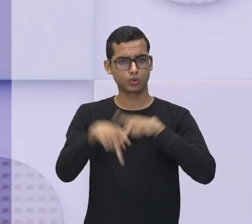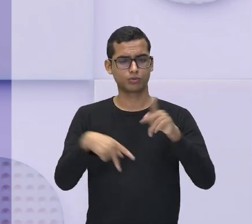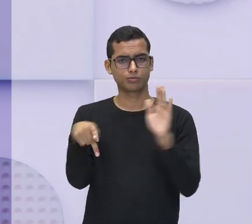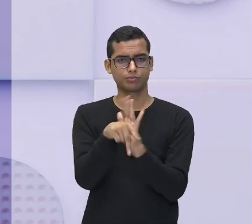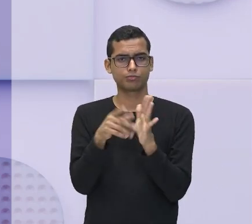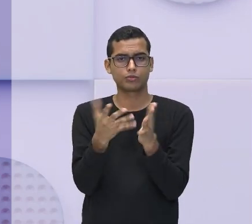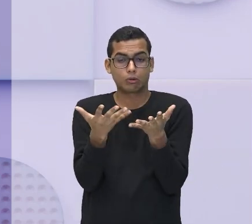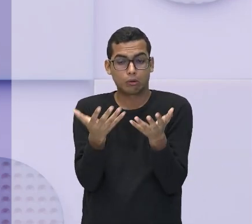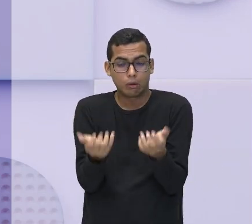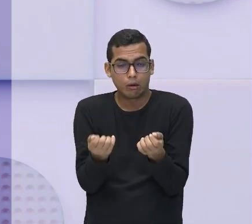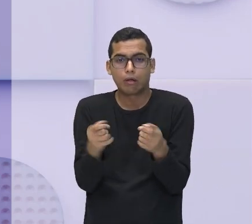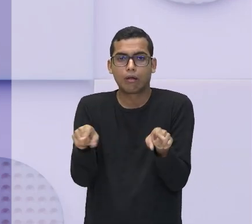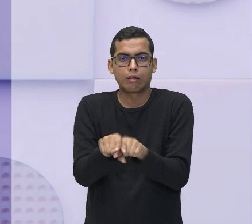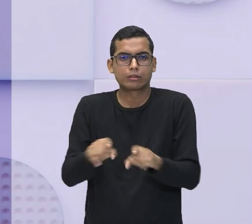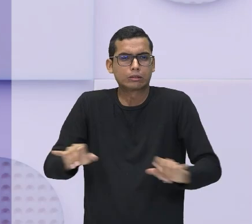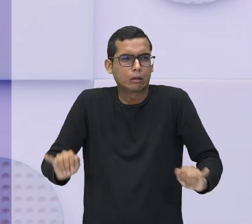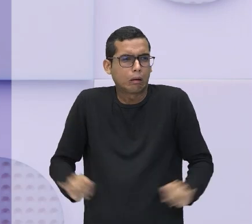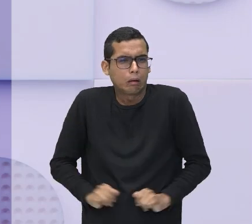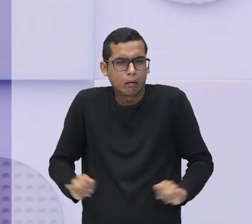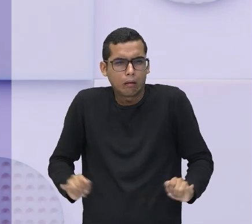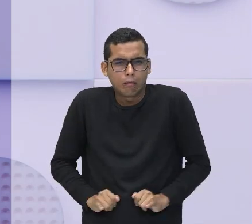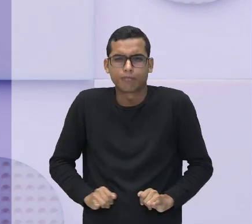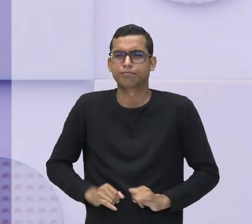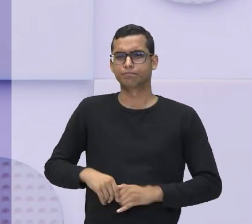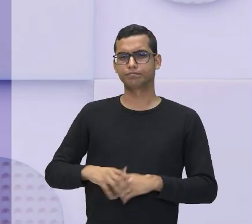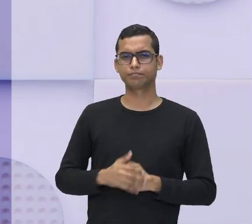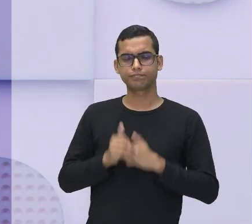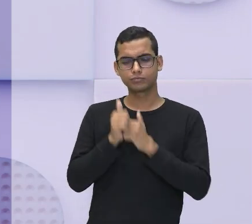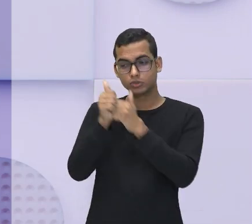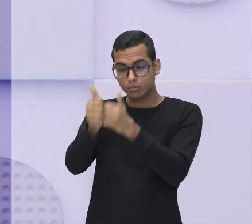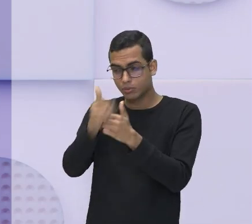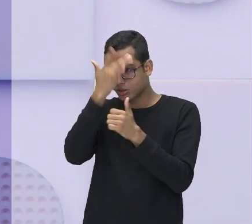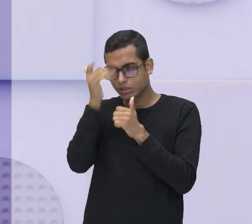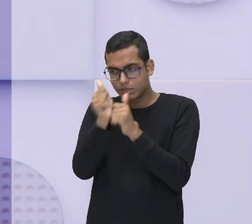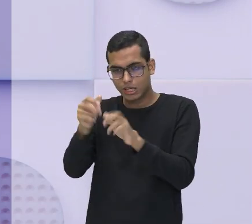violência por não serem conhecidos, por muitas